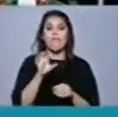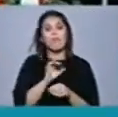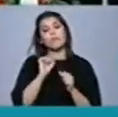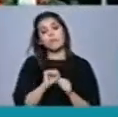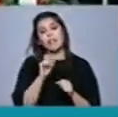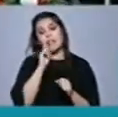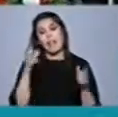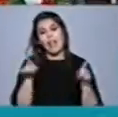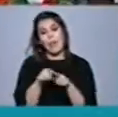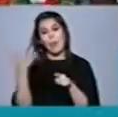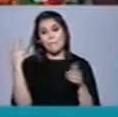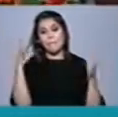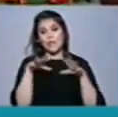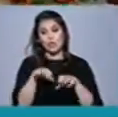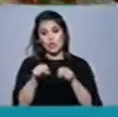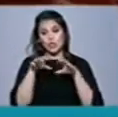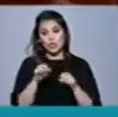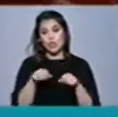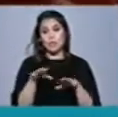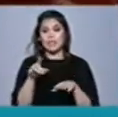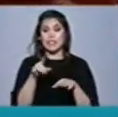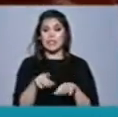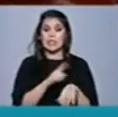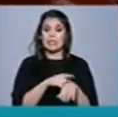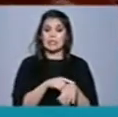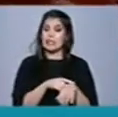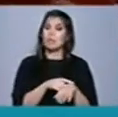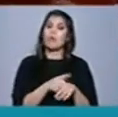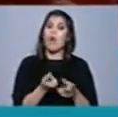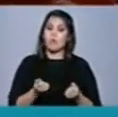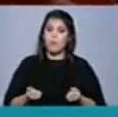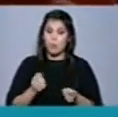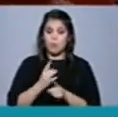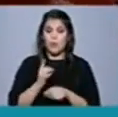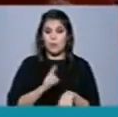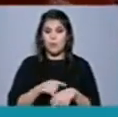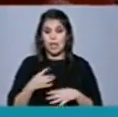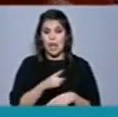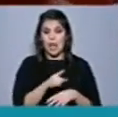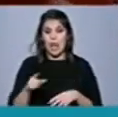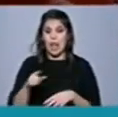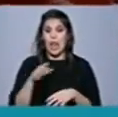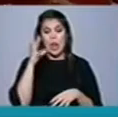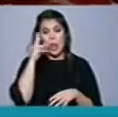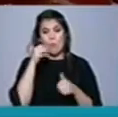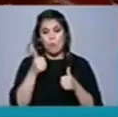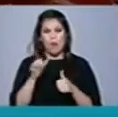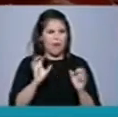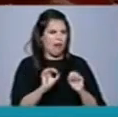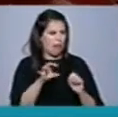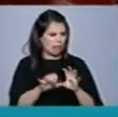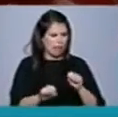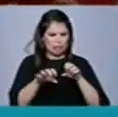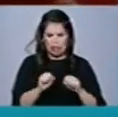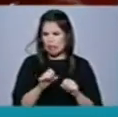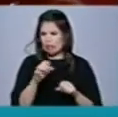que fariam as nossas mãos. Claro que isto me poupa bastante, porque neste momento, com a massa ainda quente, não seria muito agradável estar ali a